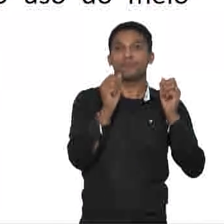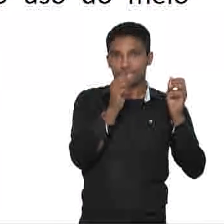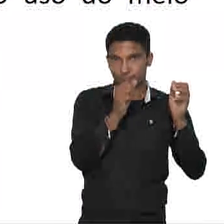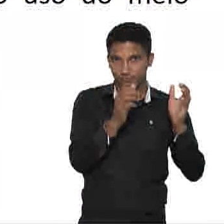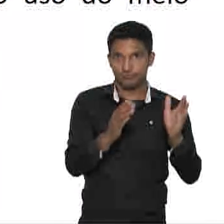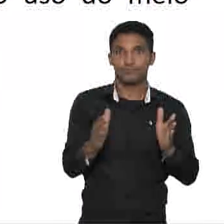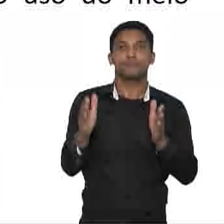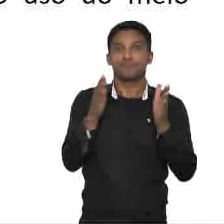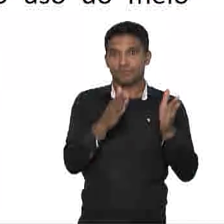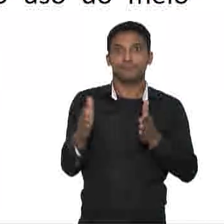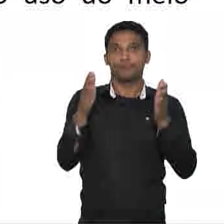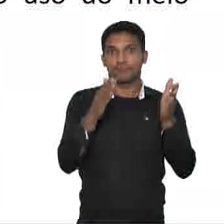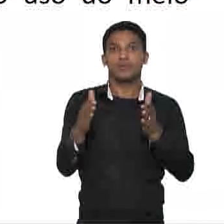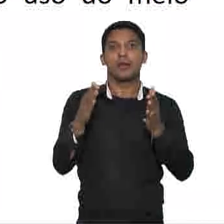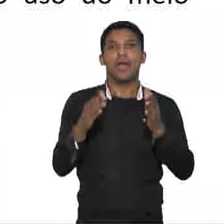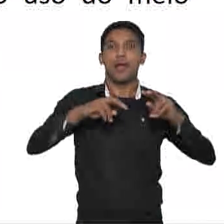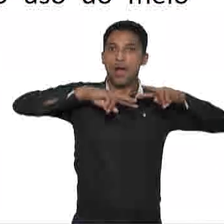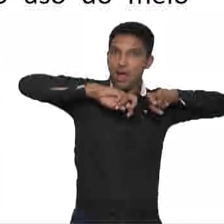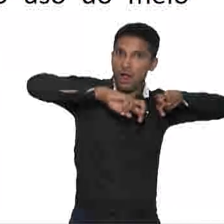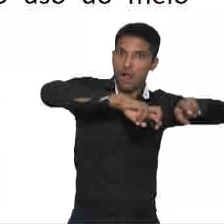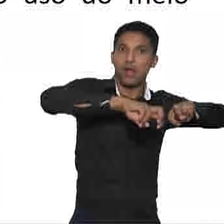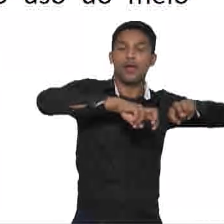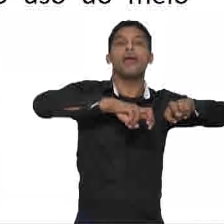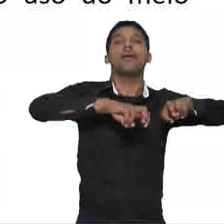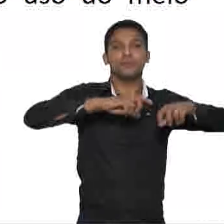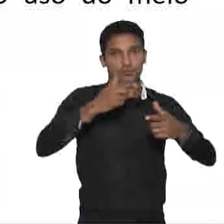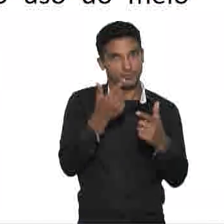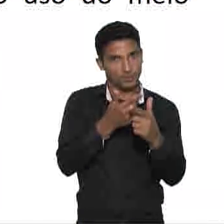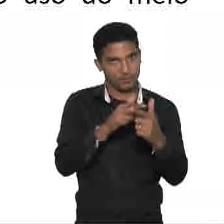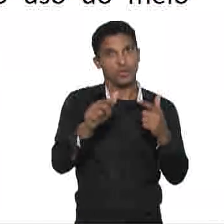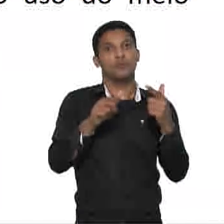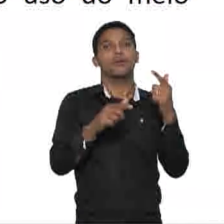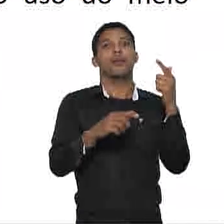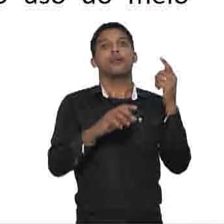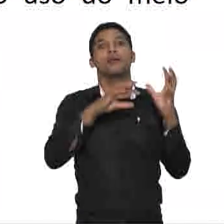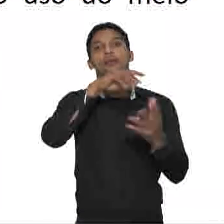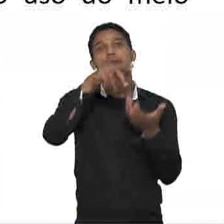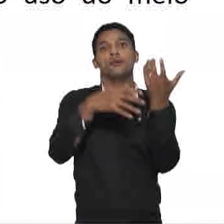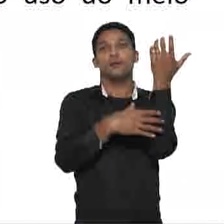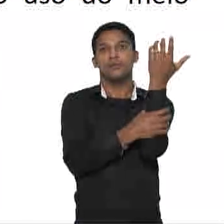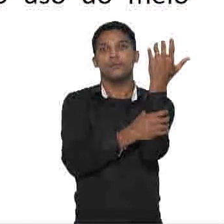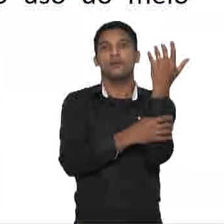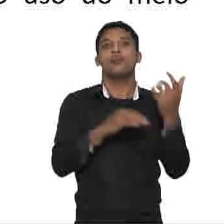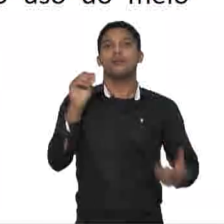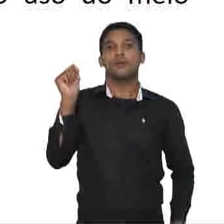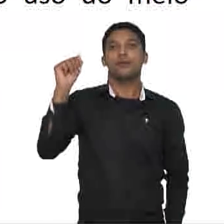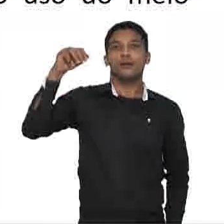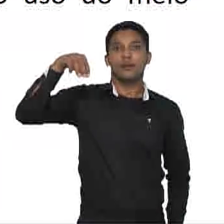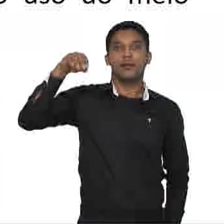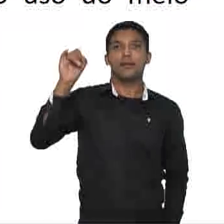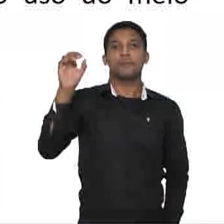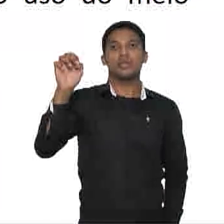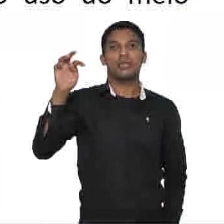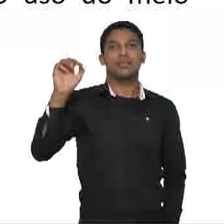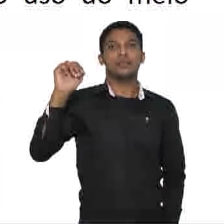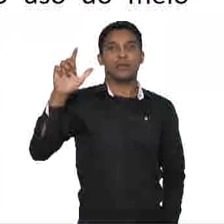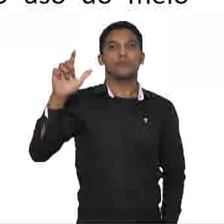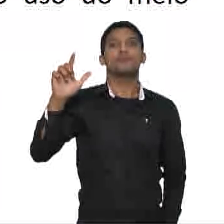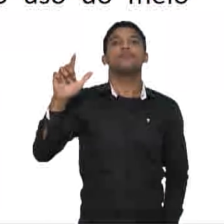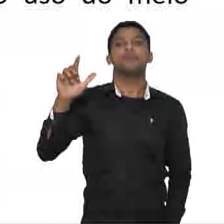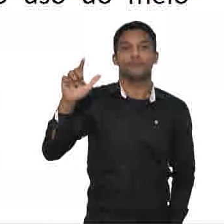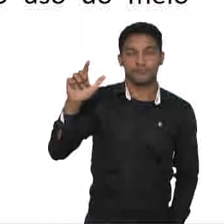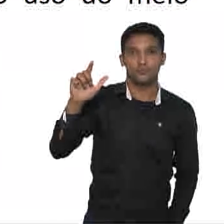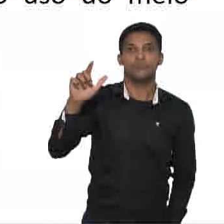questão ambiental, né? O agravamento é causado devido à concentração crescente do controle sobre os recursos naturais e